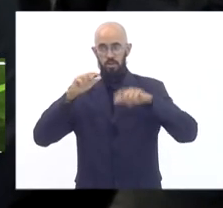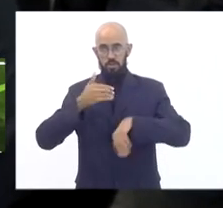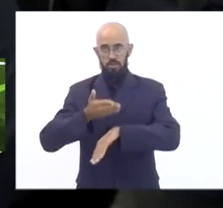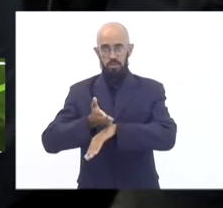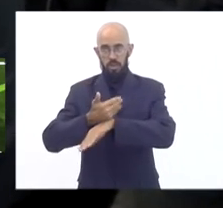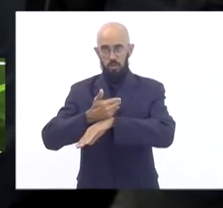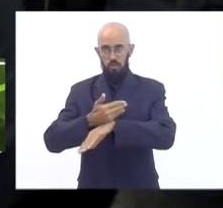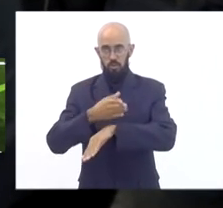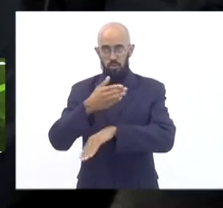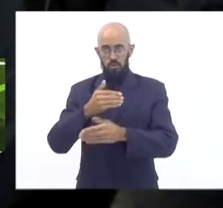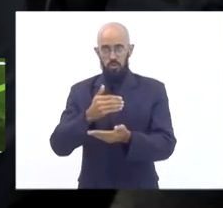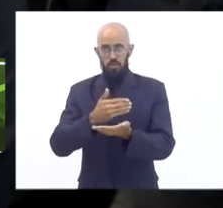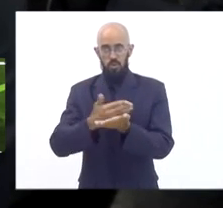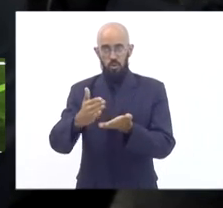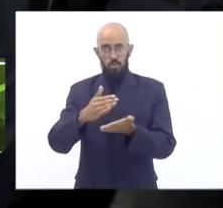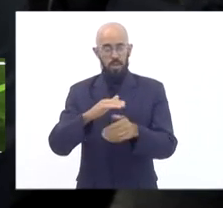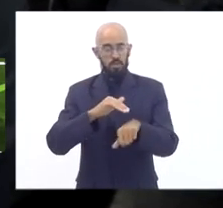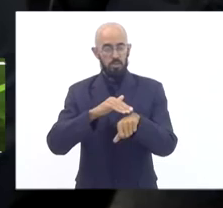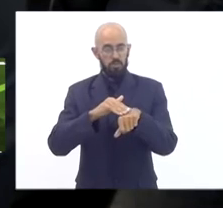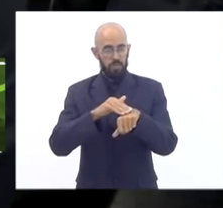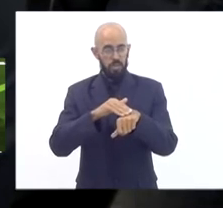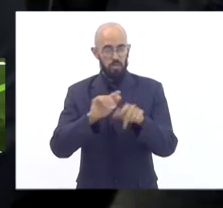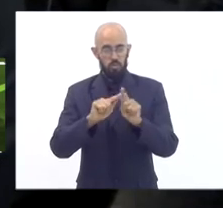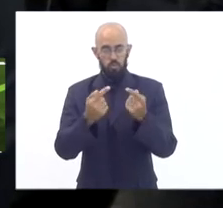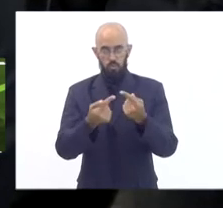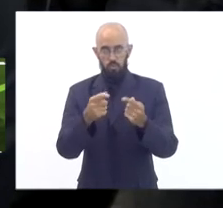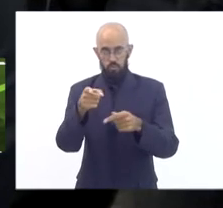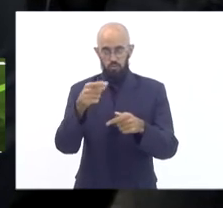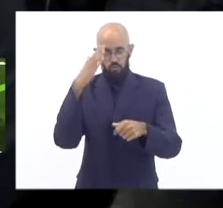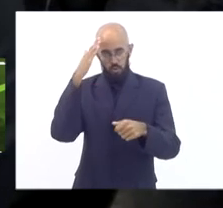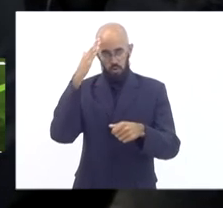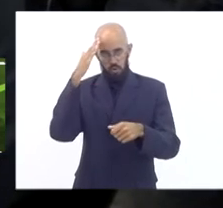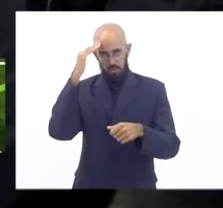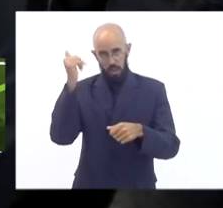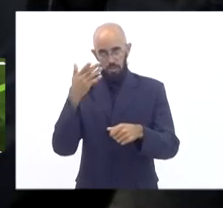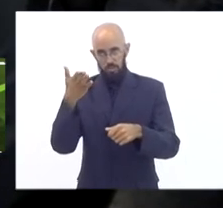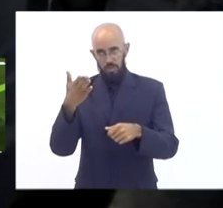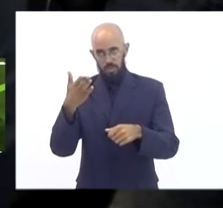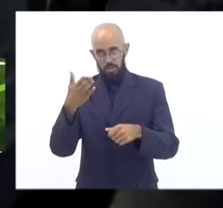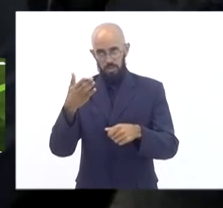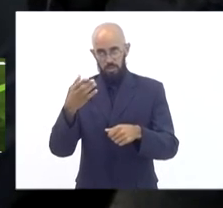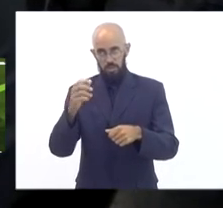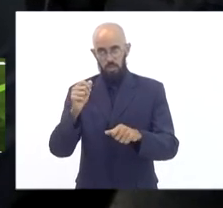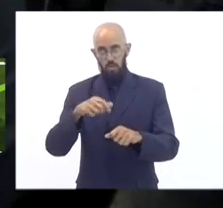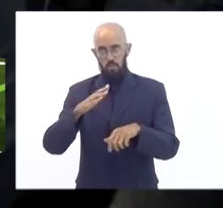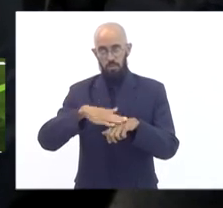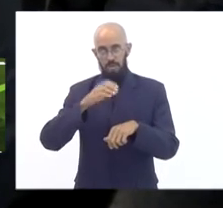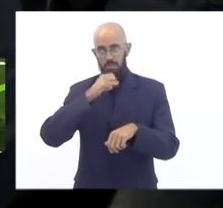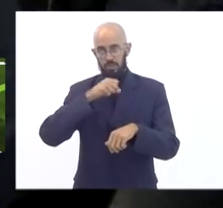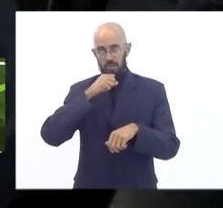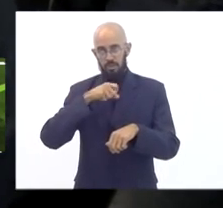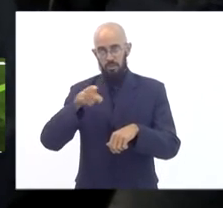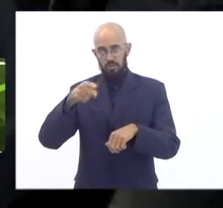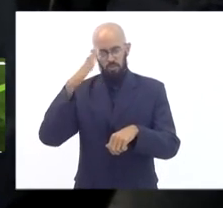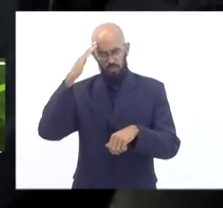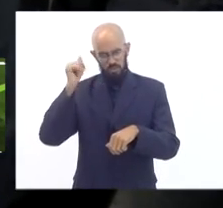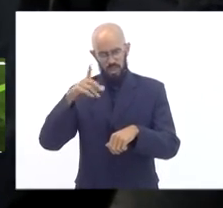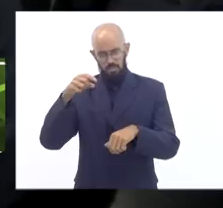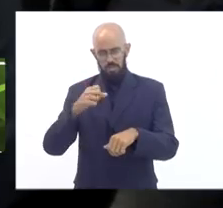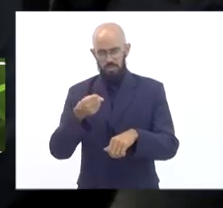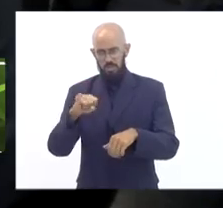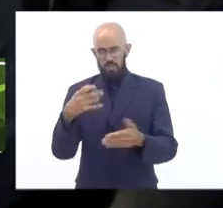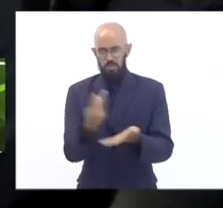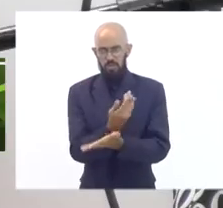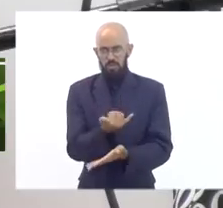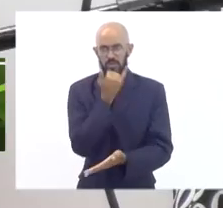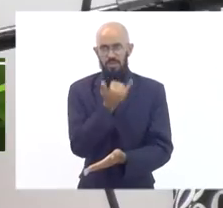a interagir conosco lá no grupo de deputados. O senhor, mais bem informado que todos, como decano dessa casa, tem conhecimento de alguma catástrofe hoje no Rio de